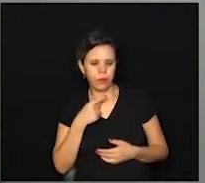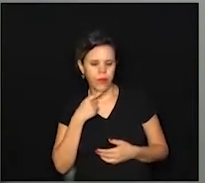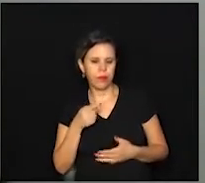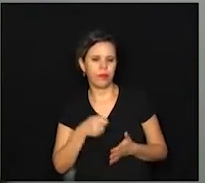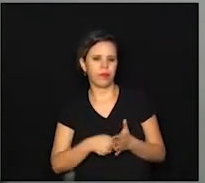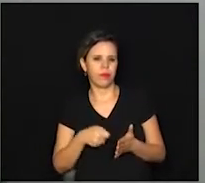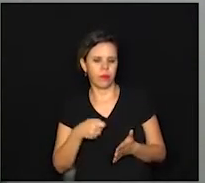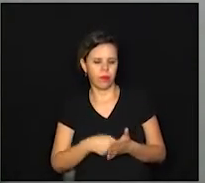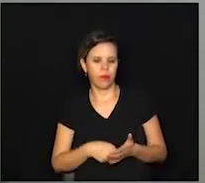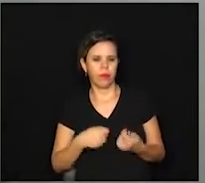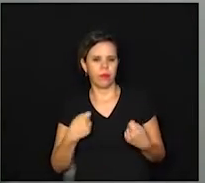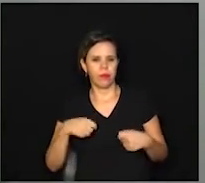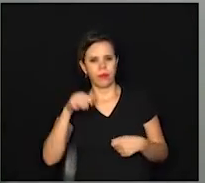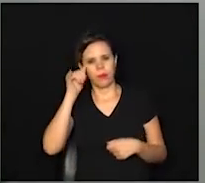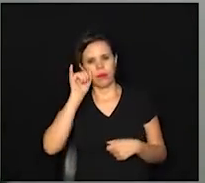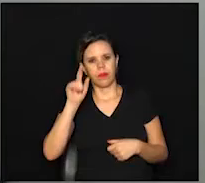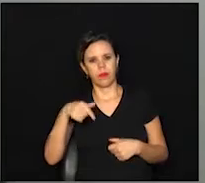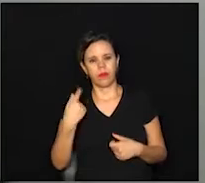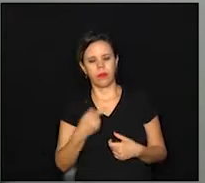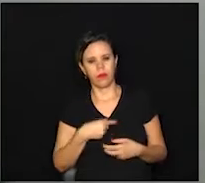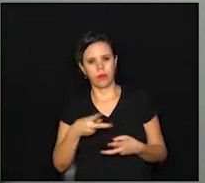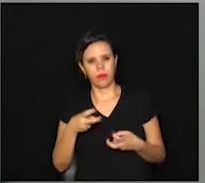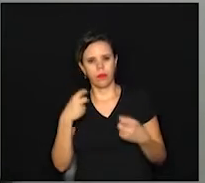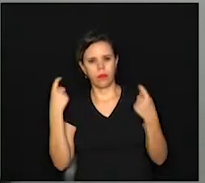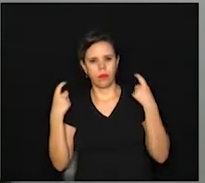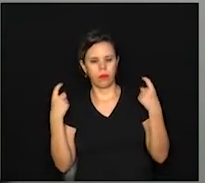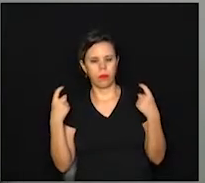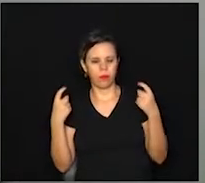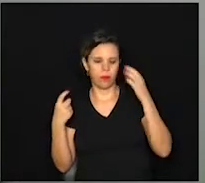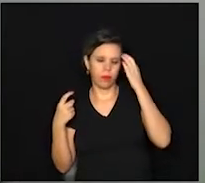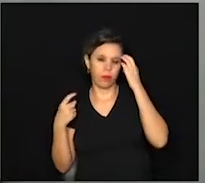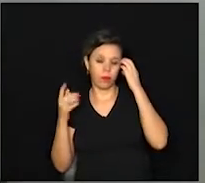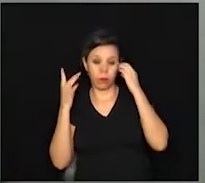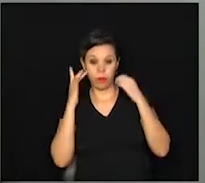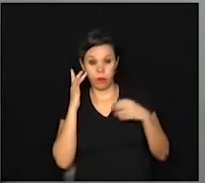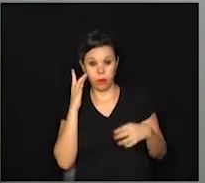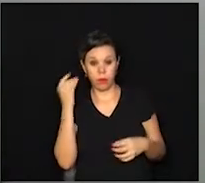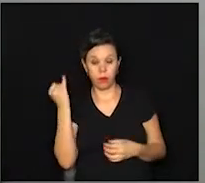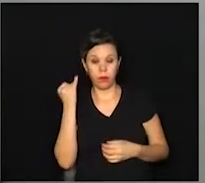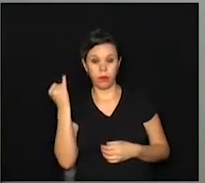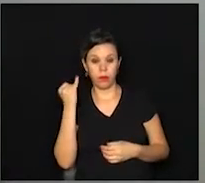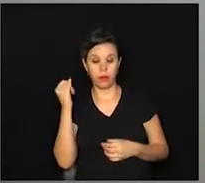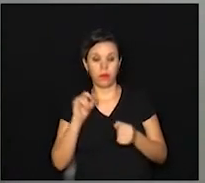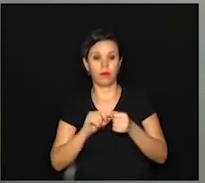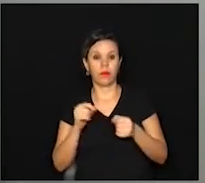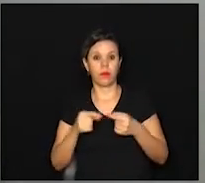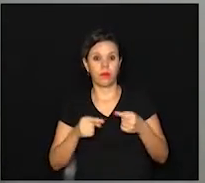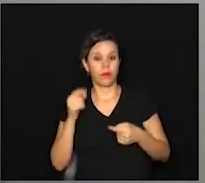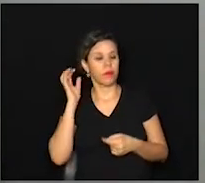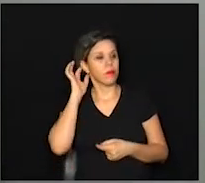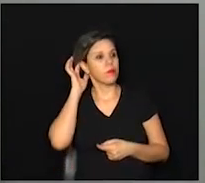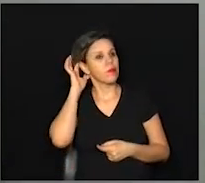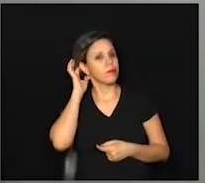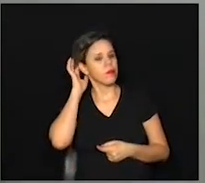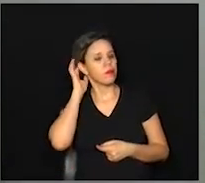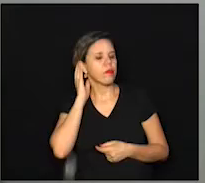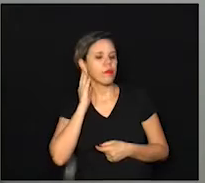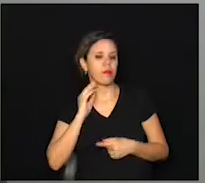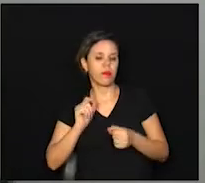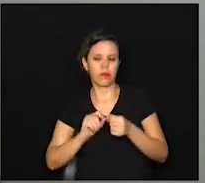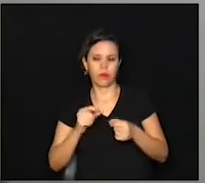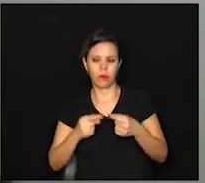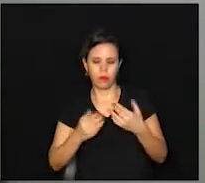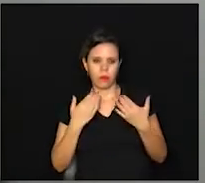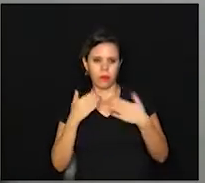sido combatido. E isso eu vejo com uma preocupação. Então, eu acho que é muito importante fazer esse debate, né, da